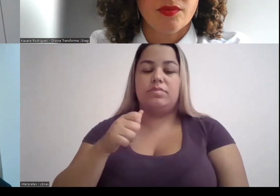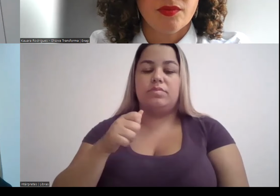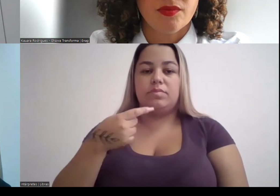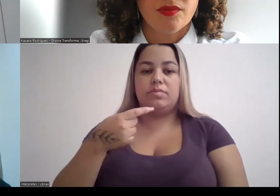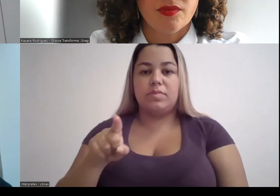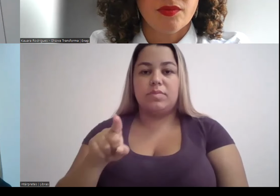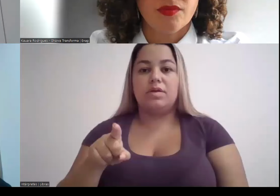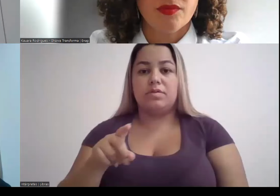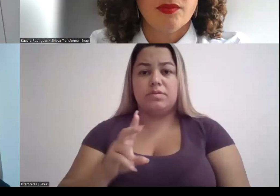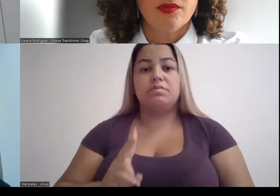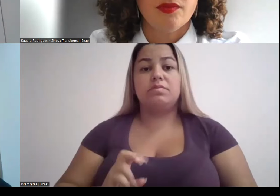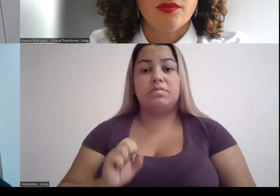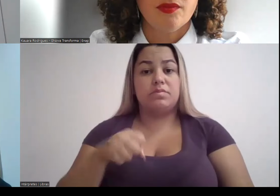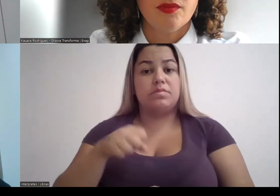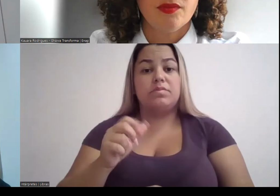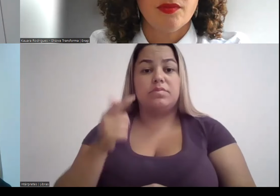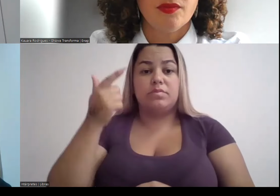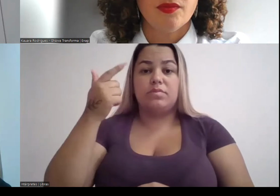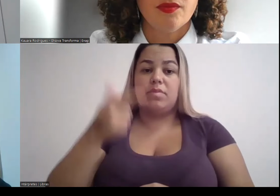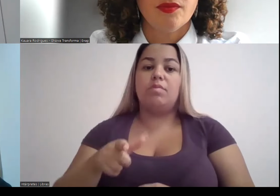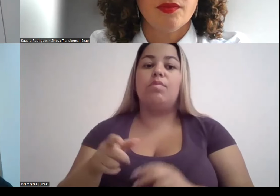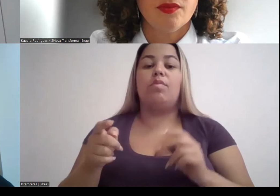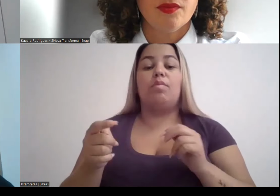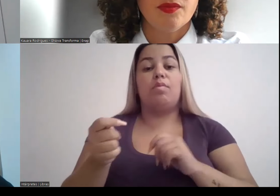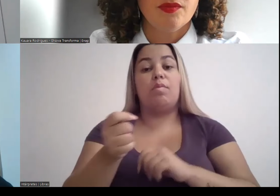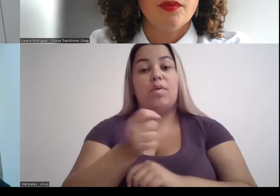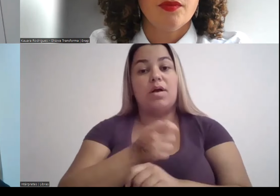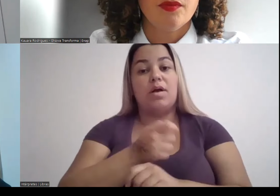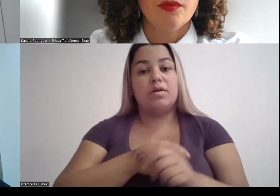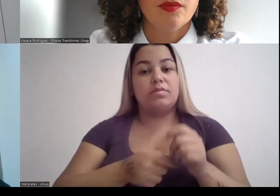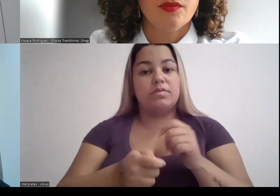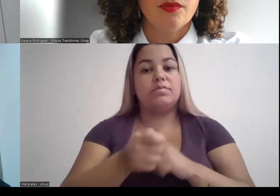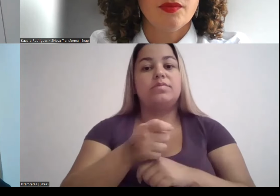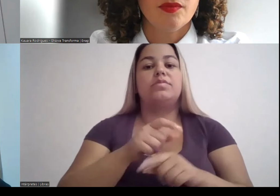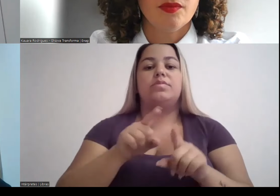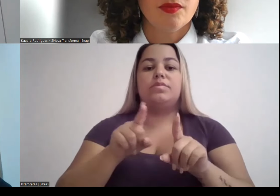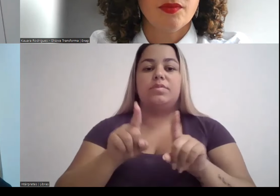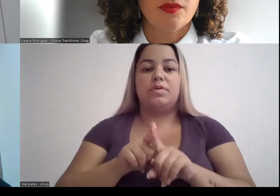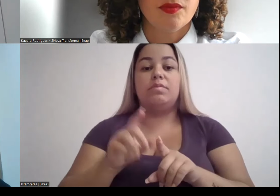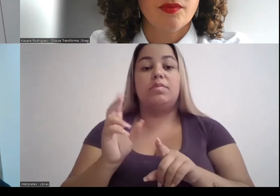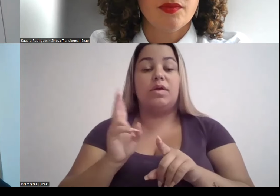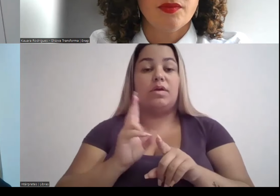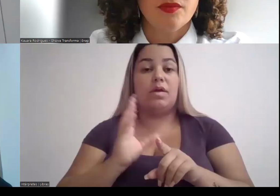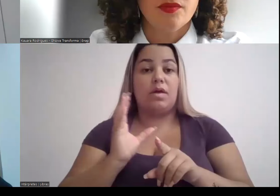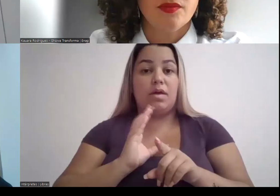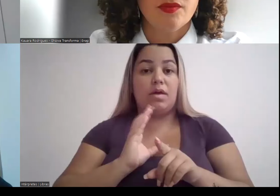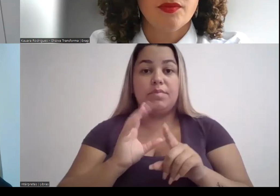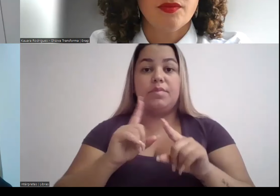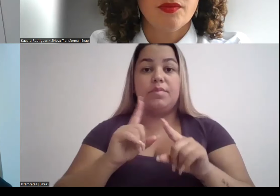onde a gente consiga ter uma economia ativa, uma economia acelerada, mas que